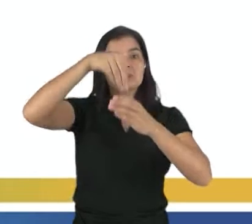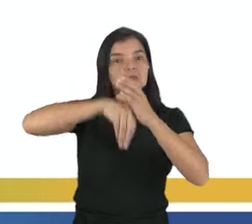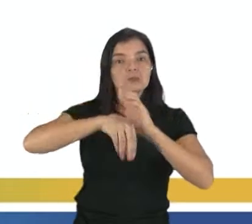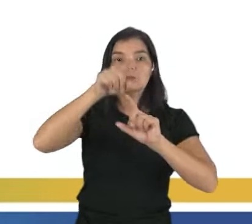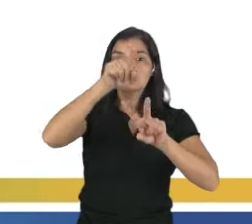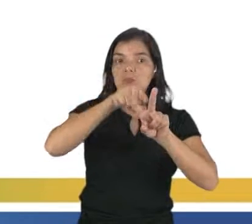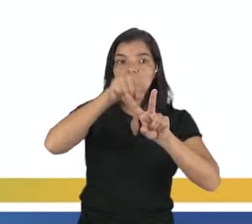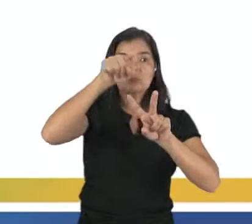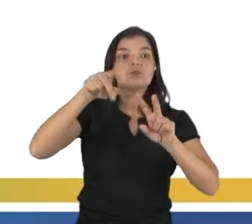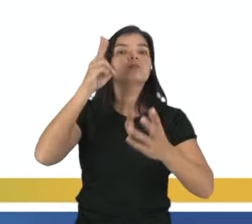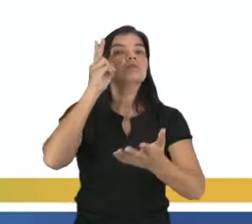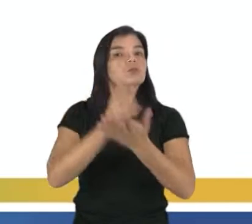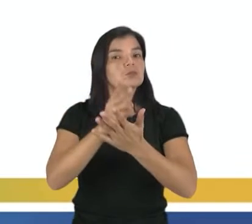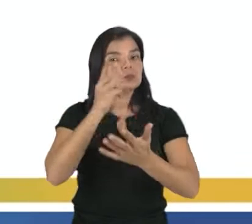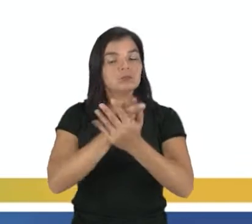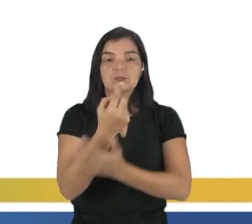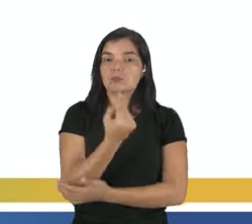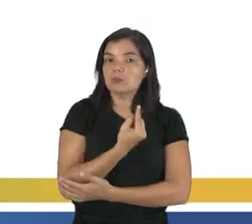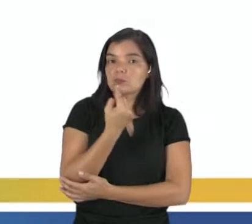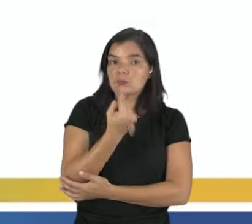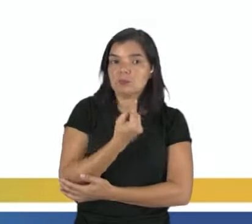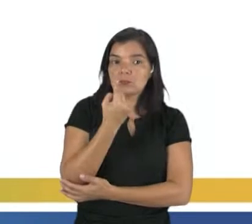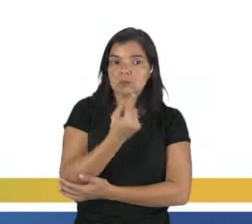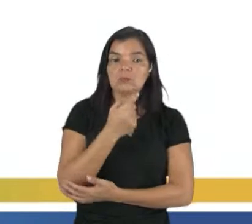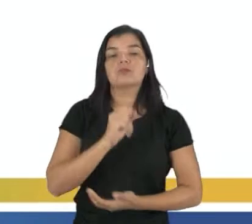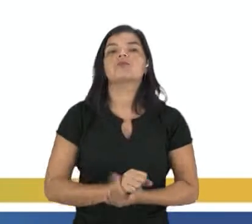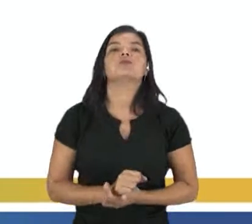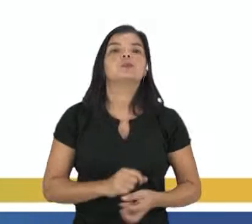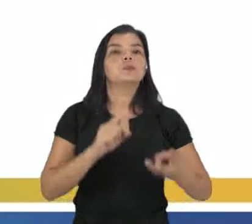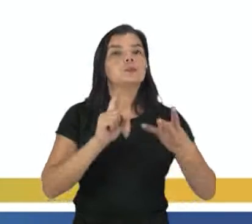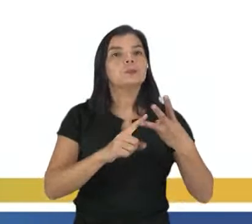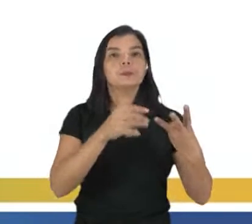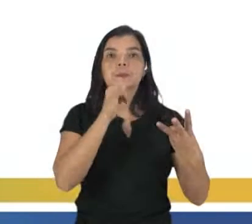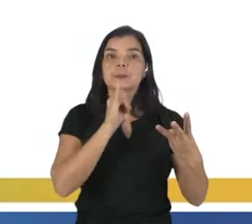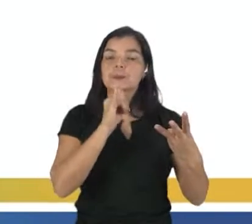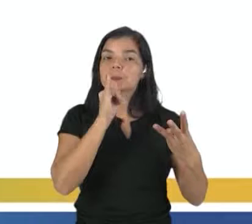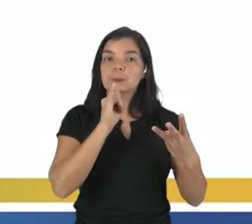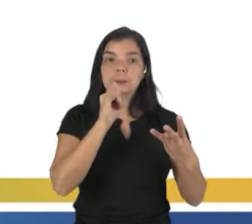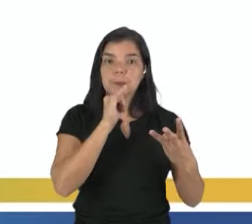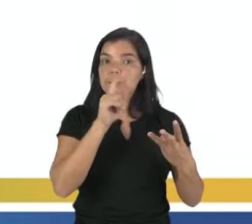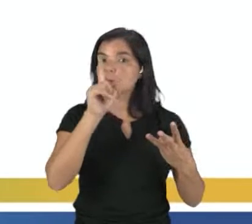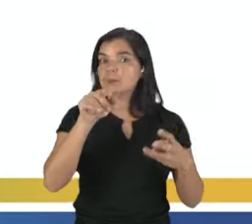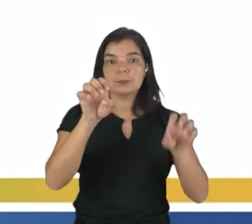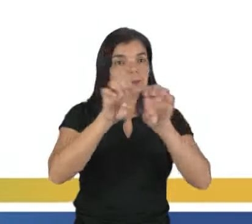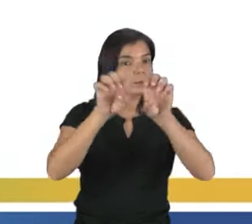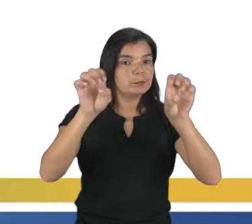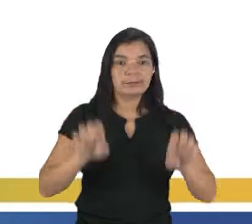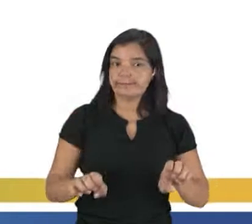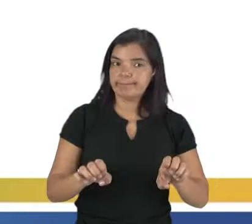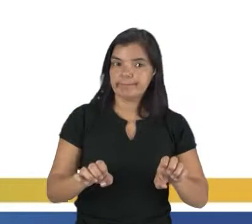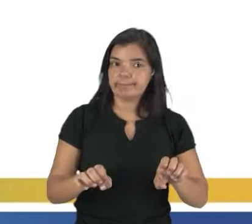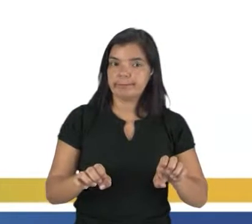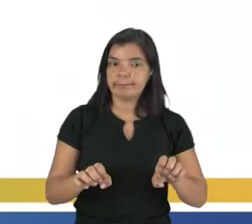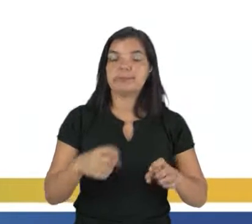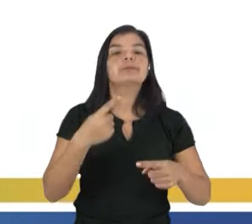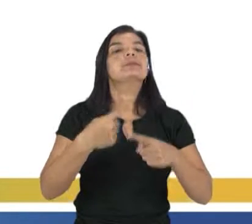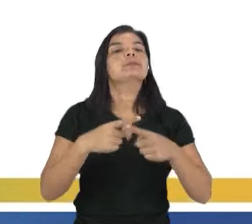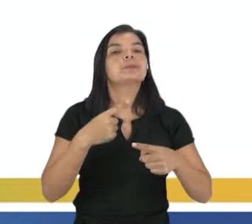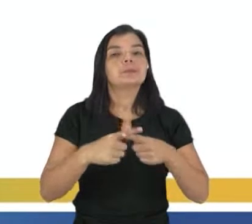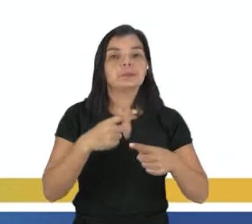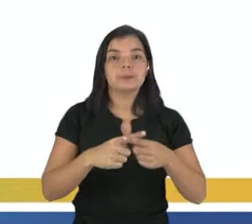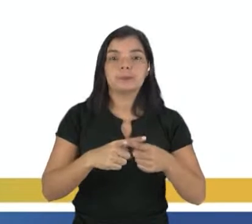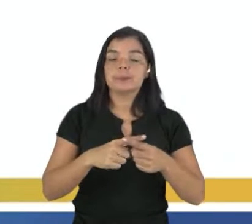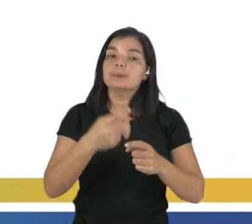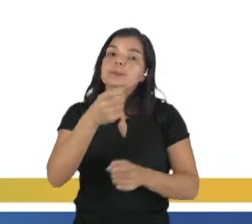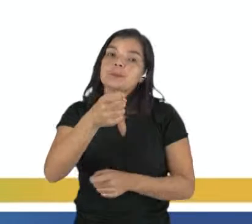dentro de raiz ela aparece sempre soladinho o terceiro exemplo não é uma equação do primeiro grau por quê